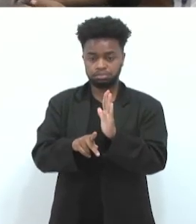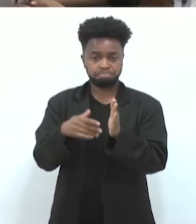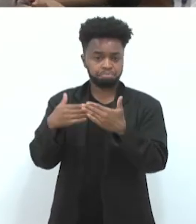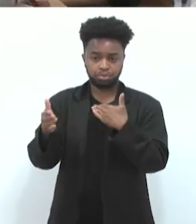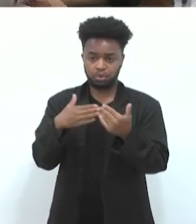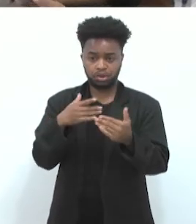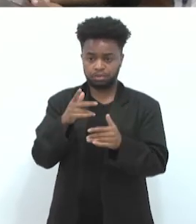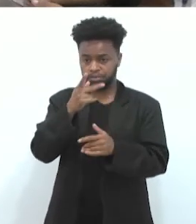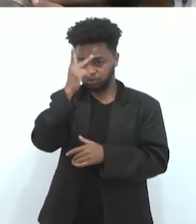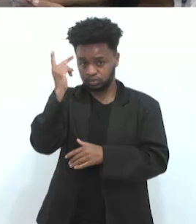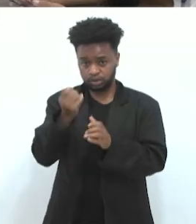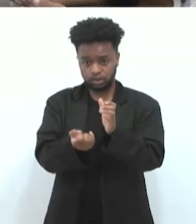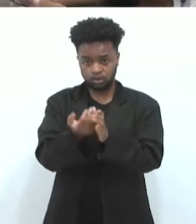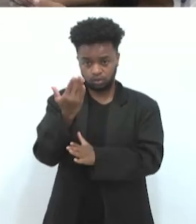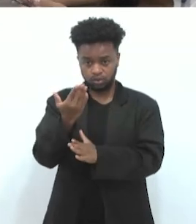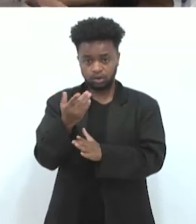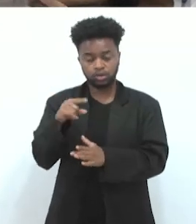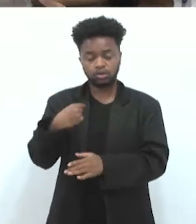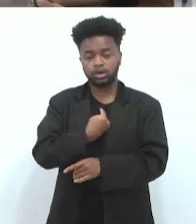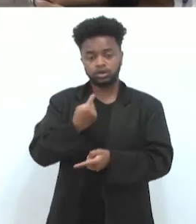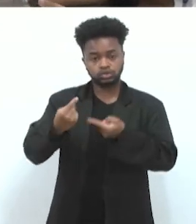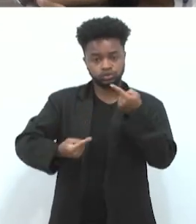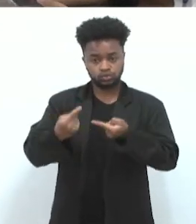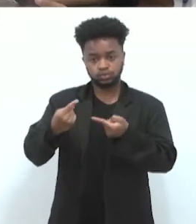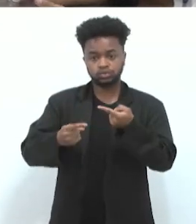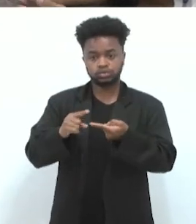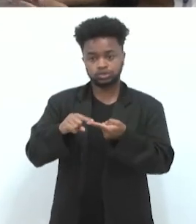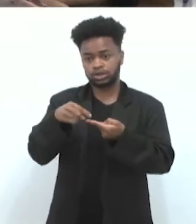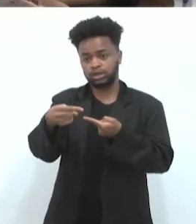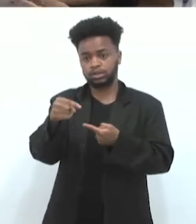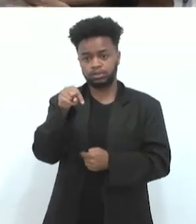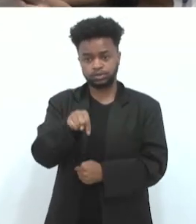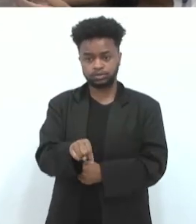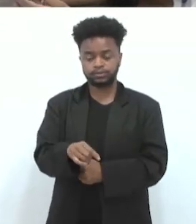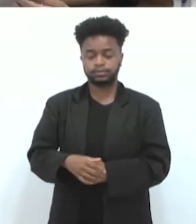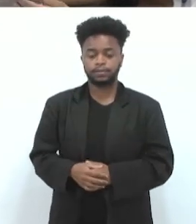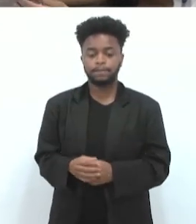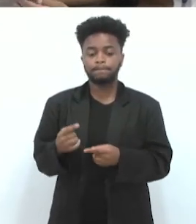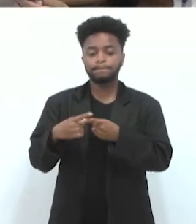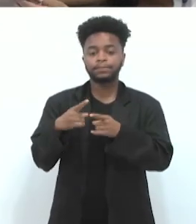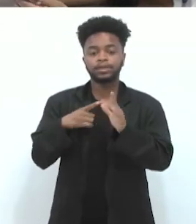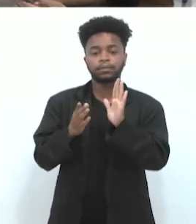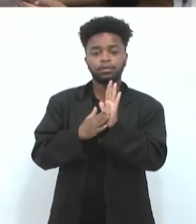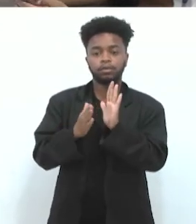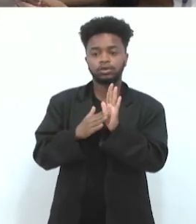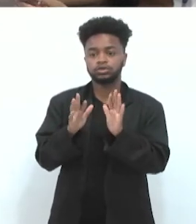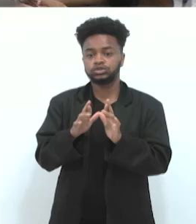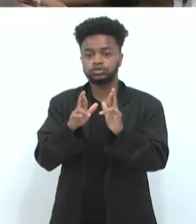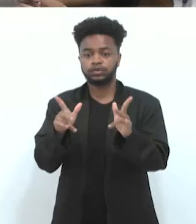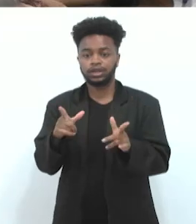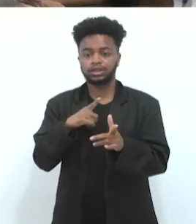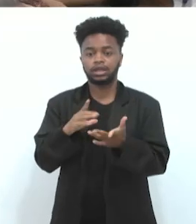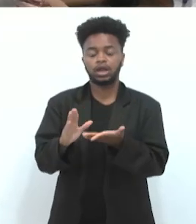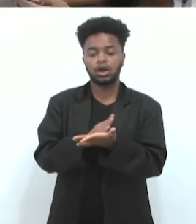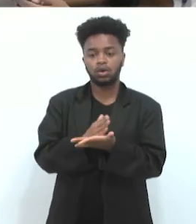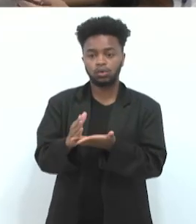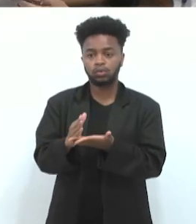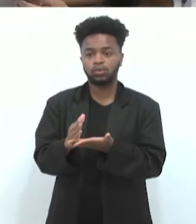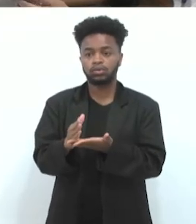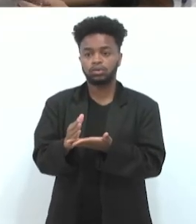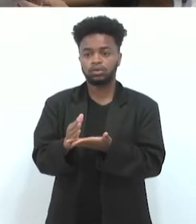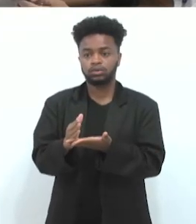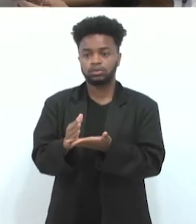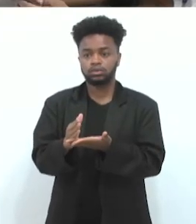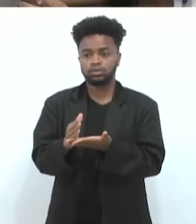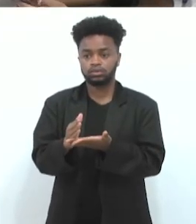autor seja, ou qual bancada seja, e a gente discute nessa oportunidade. Até porque vão ter proposições diferentes. Vai ter proposição que vai estar propondo Vai ter um detalhe diferente.